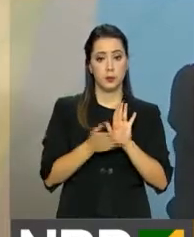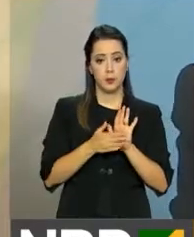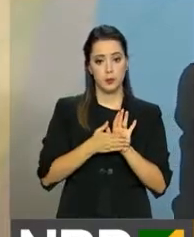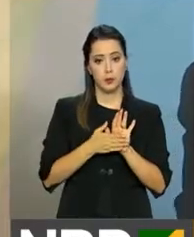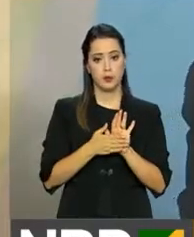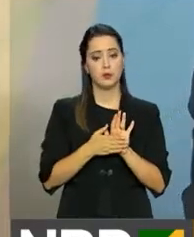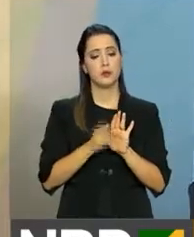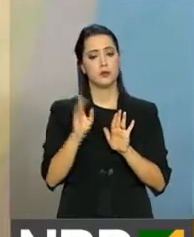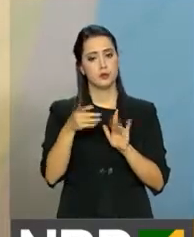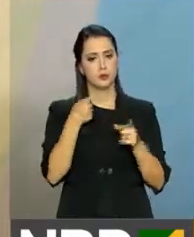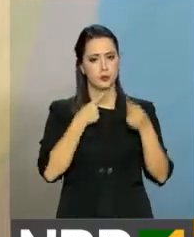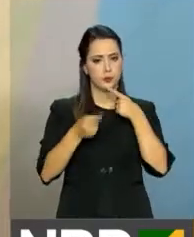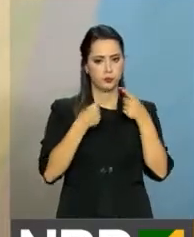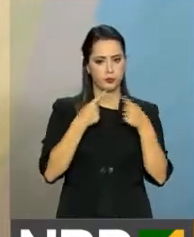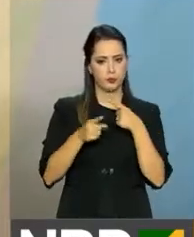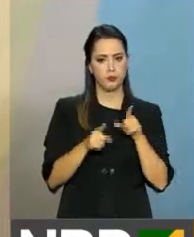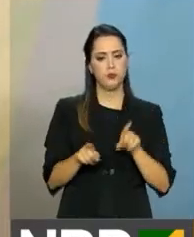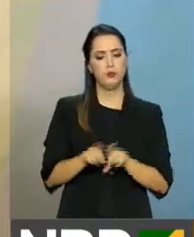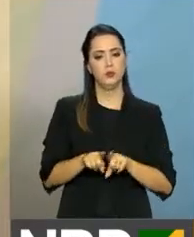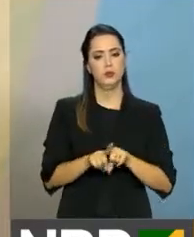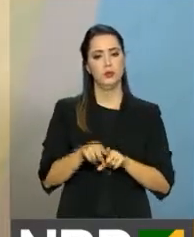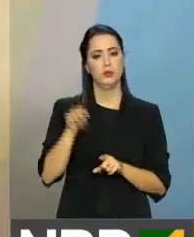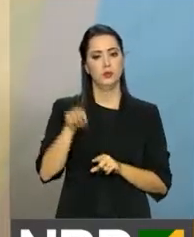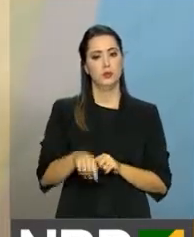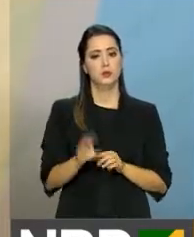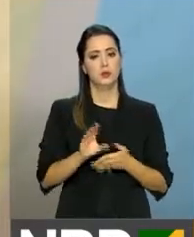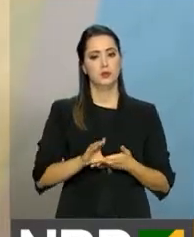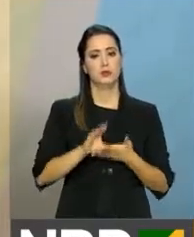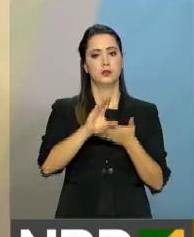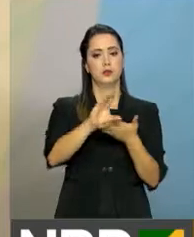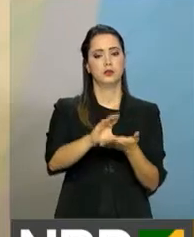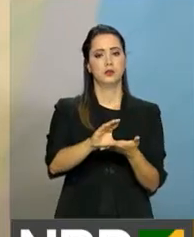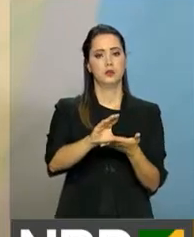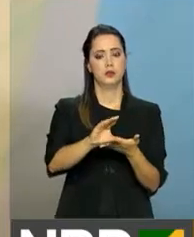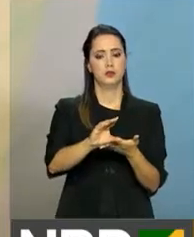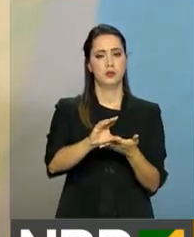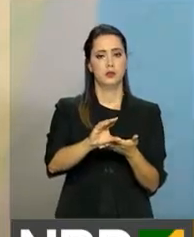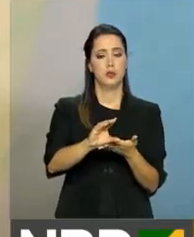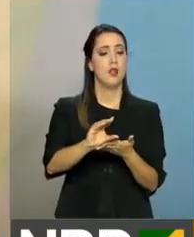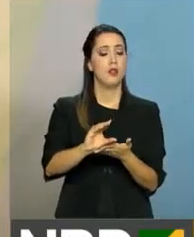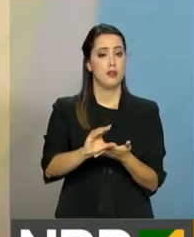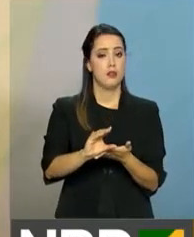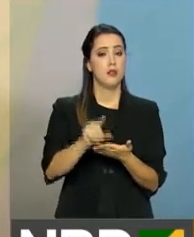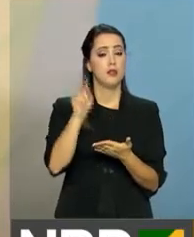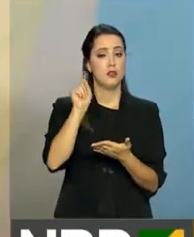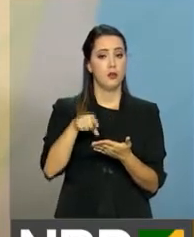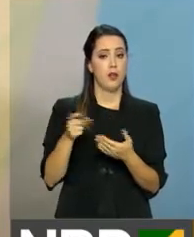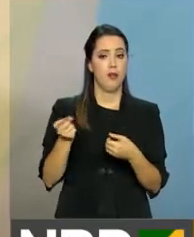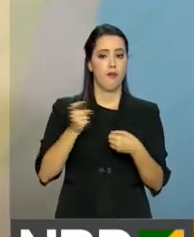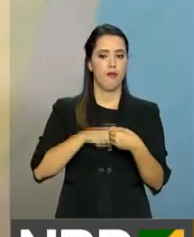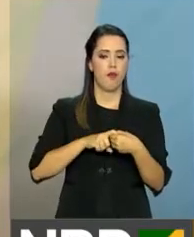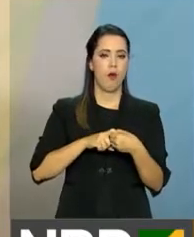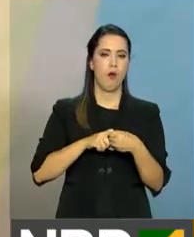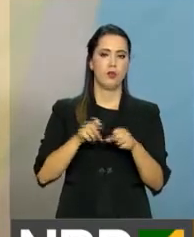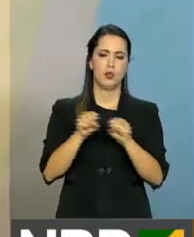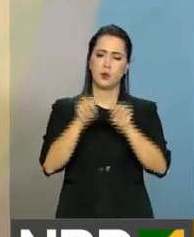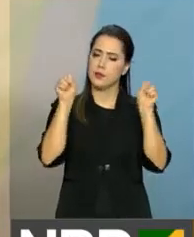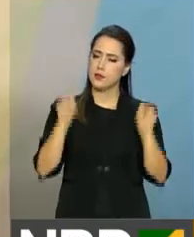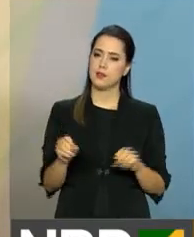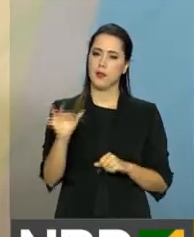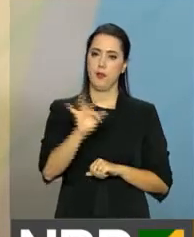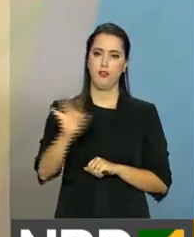que foi muito debatida também aqui no concelho quer recuperação do sistema federativo no caso dos